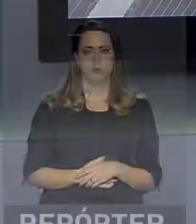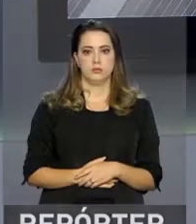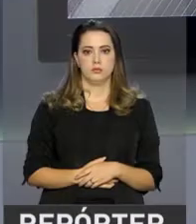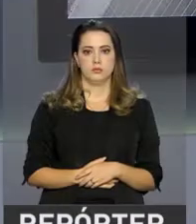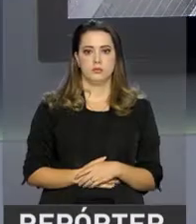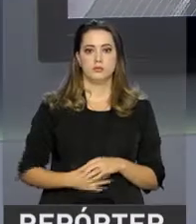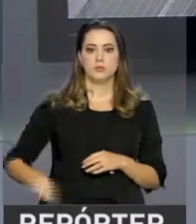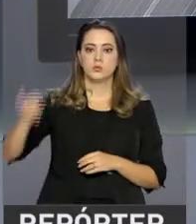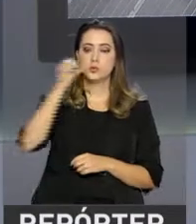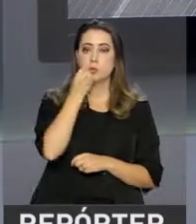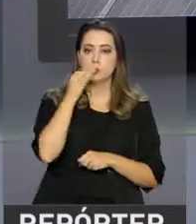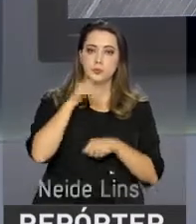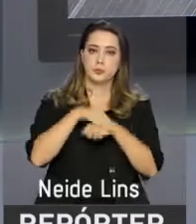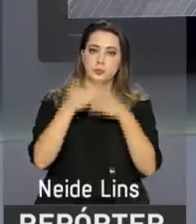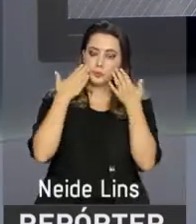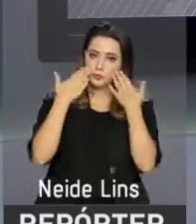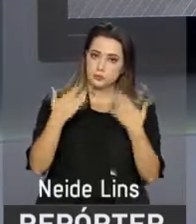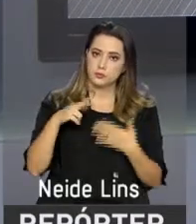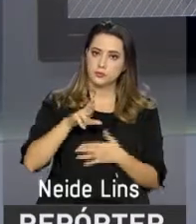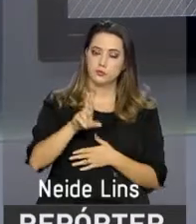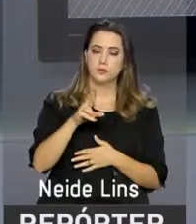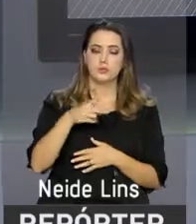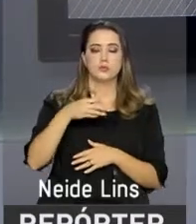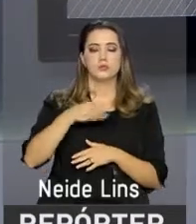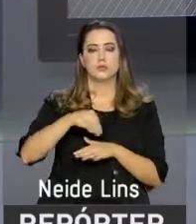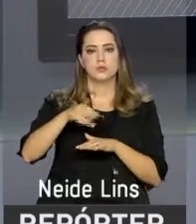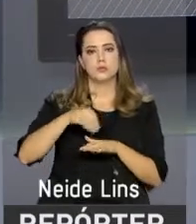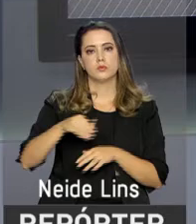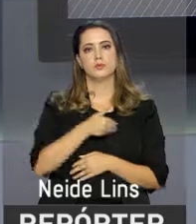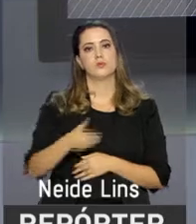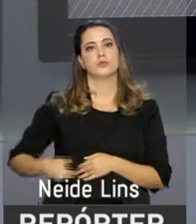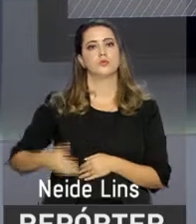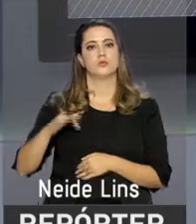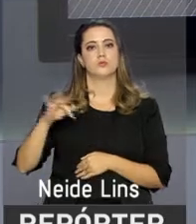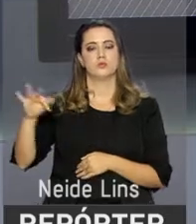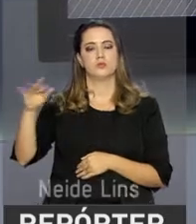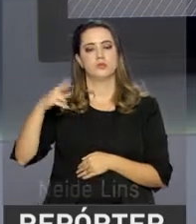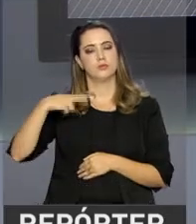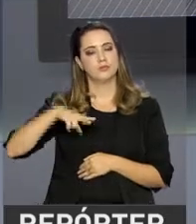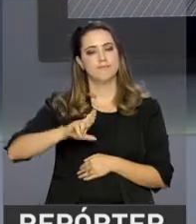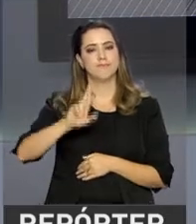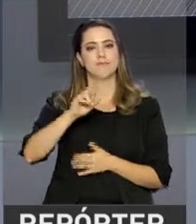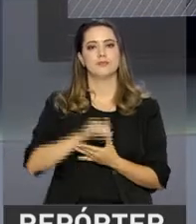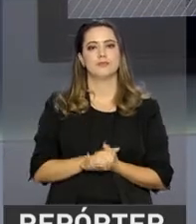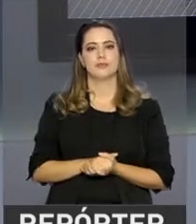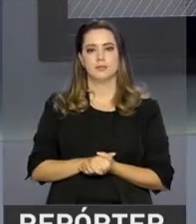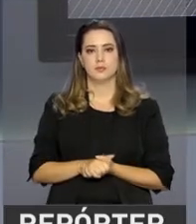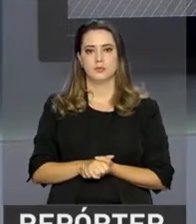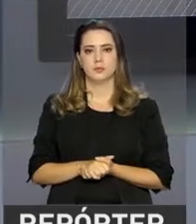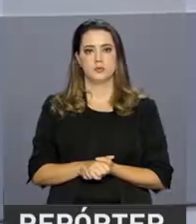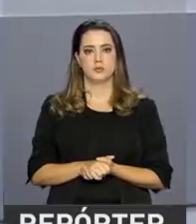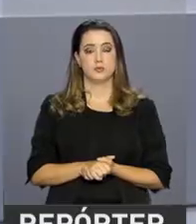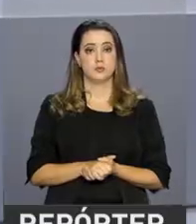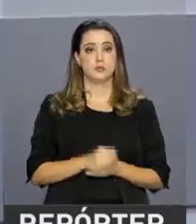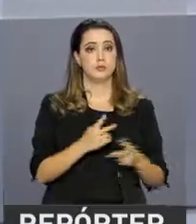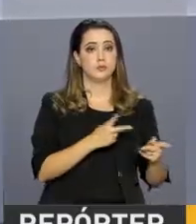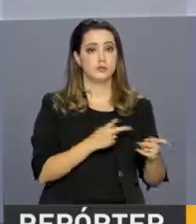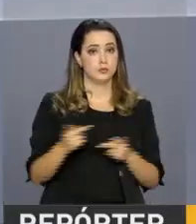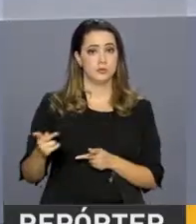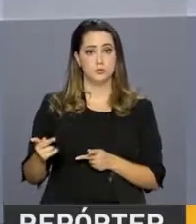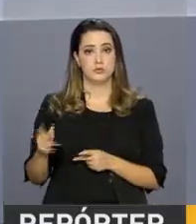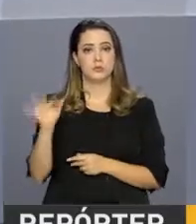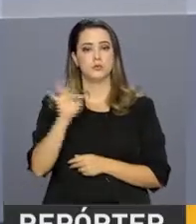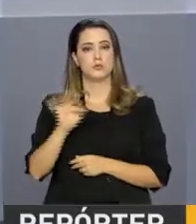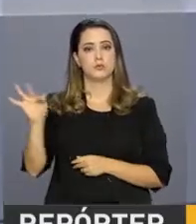olá boa noite a companhia com a gente as notícias do governo federal e mais uma edição do repórter ele br em